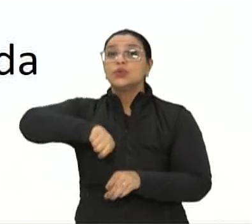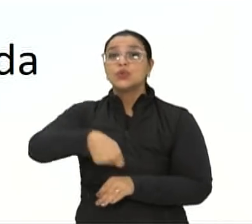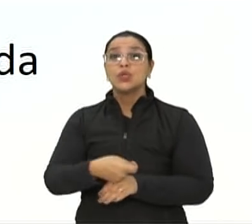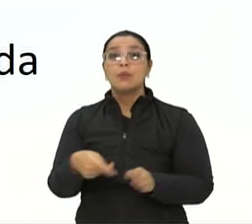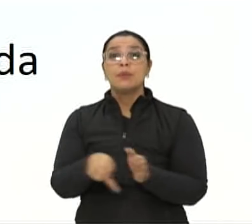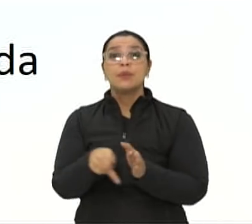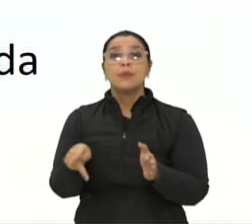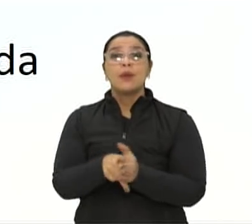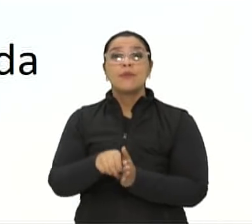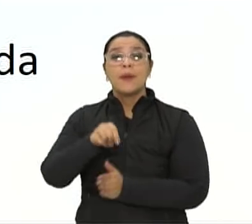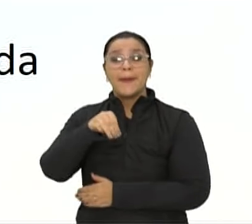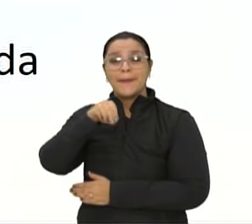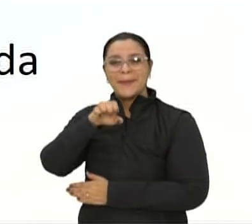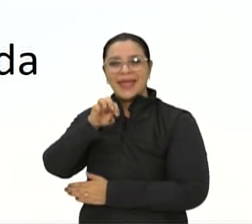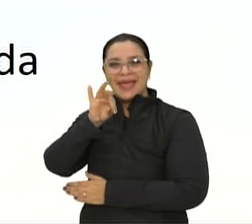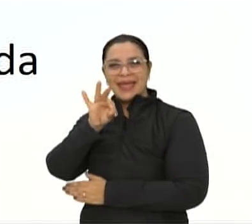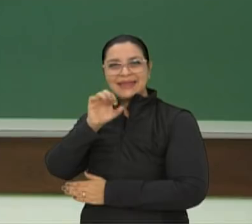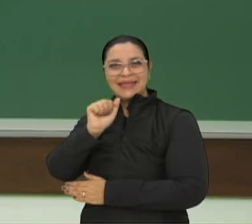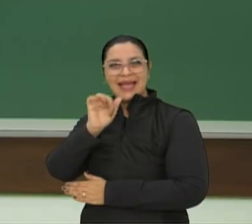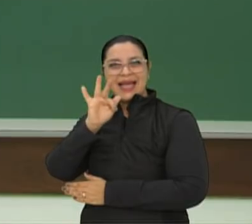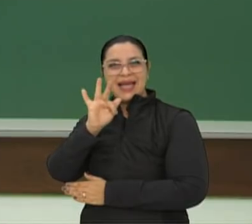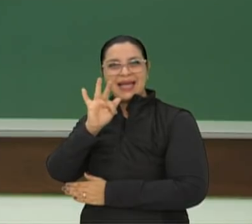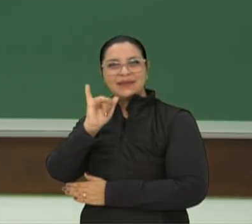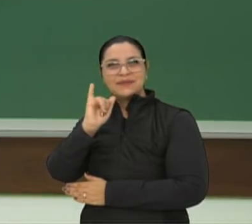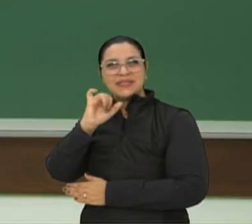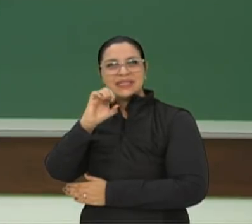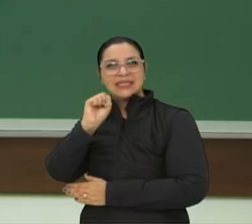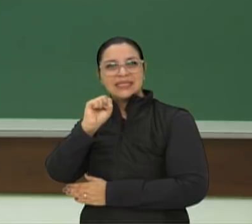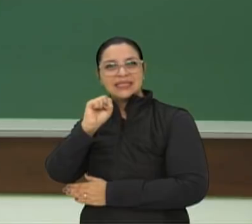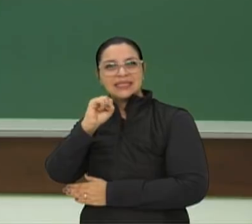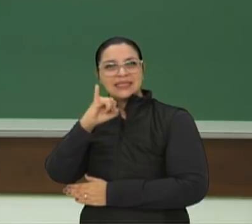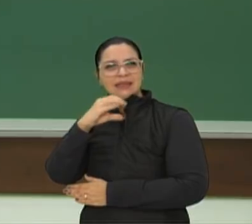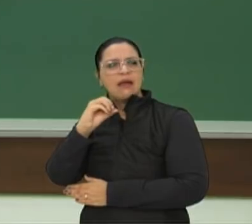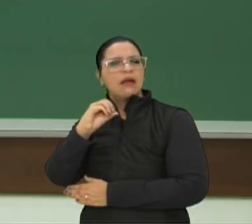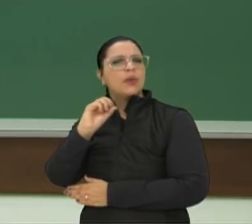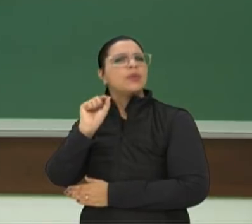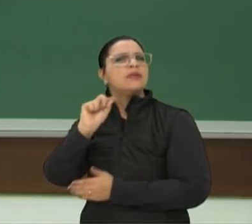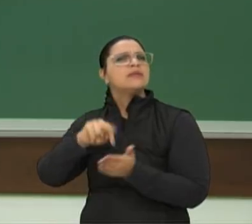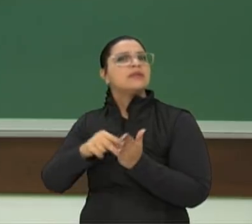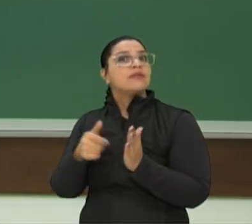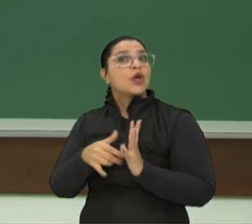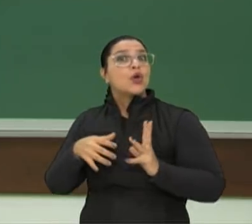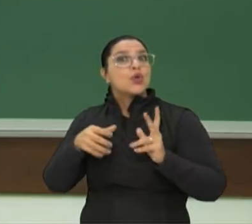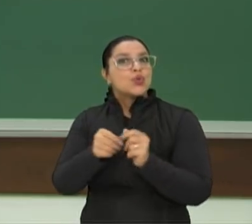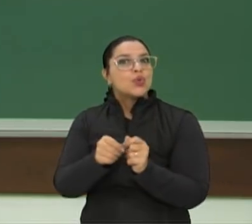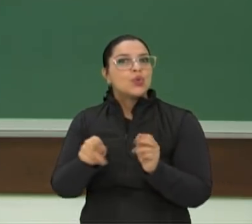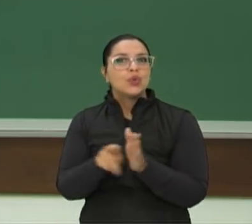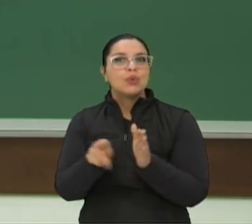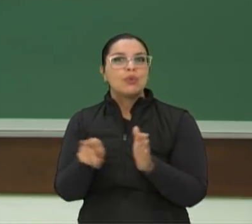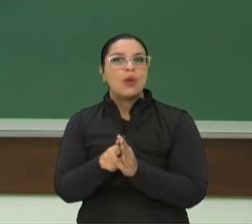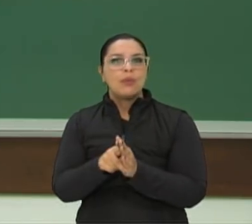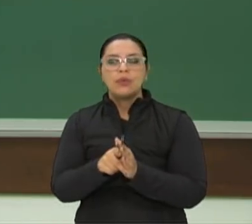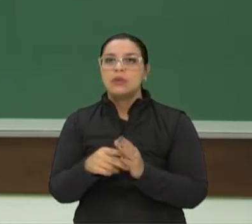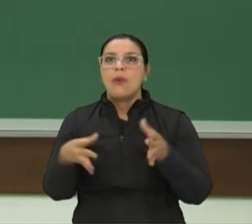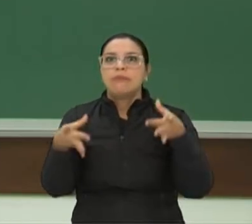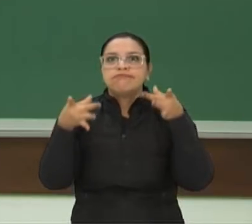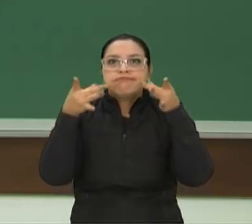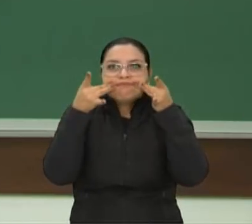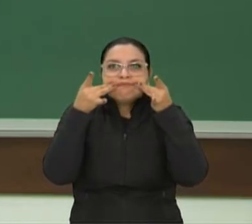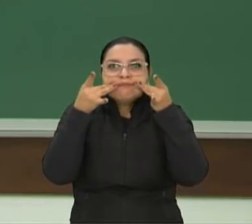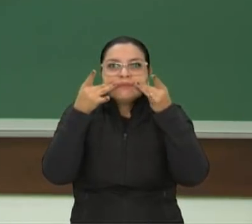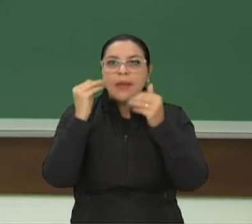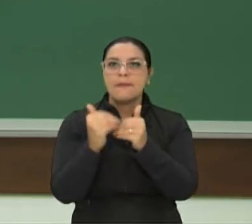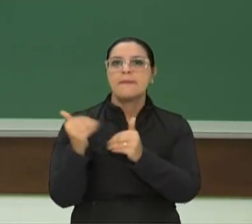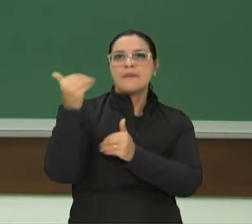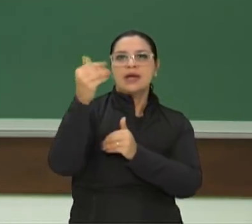da metafísica, né? O que seria a metafísica? Já vimos isso, né? Tudo aquilo que está além do mundo físico, tá? A